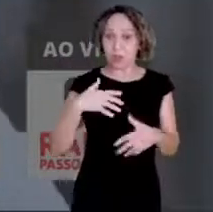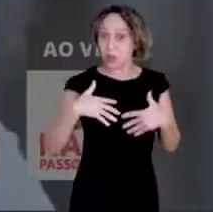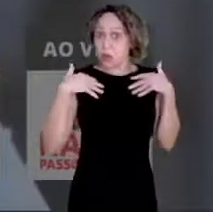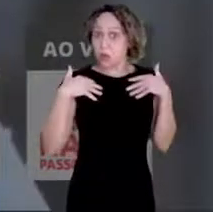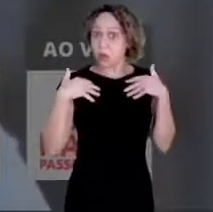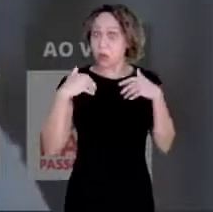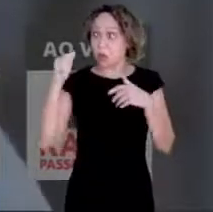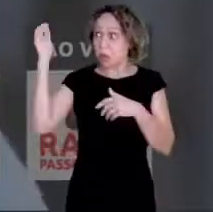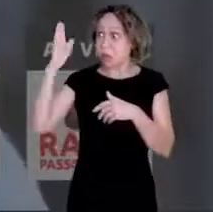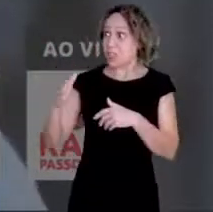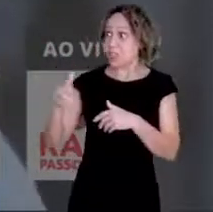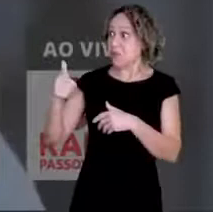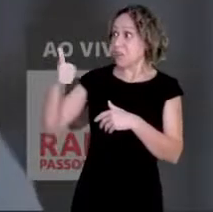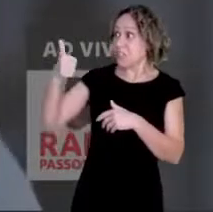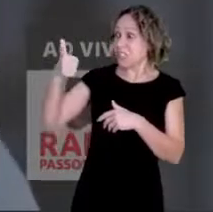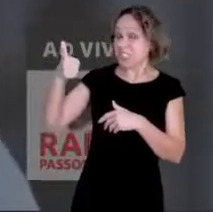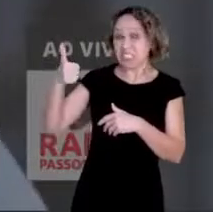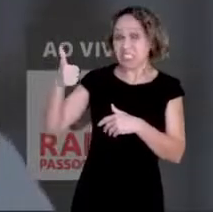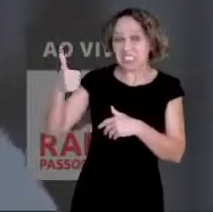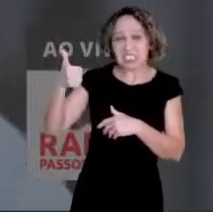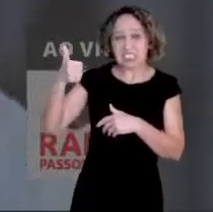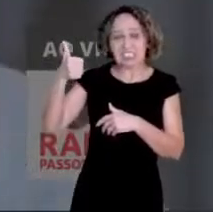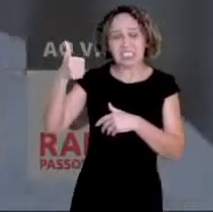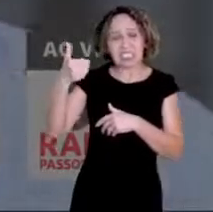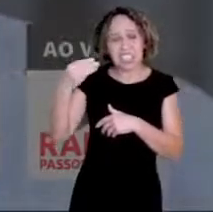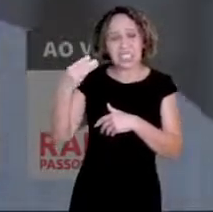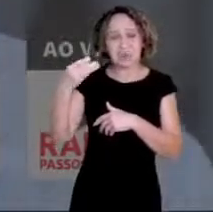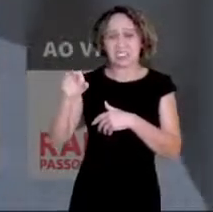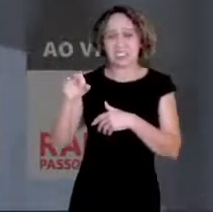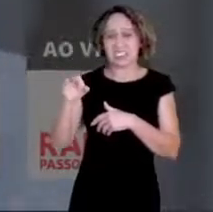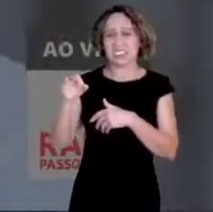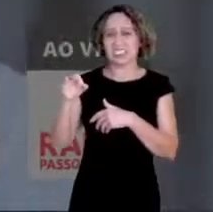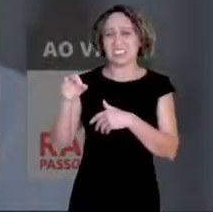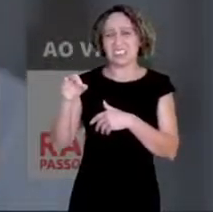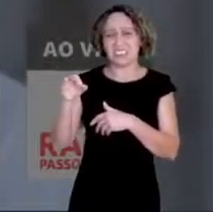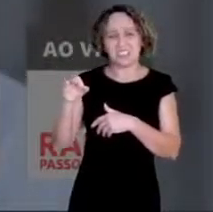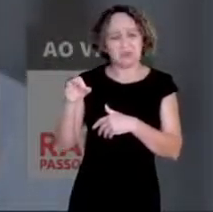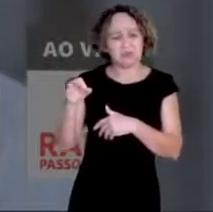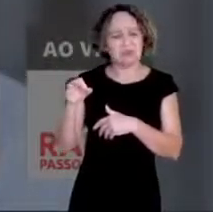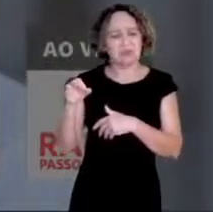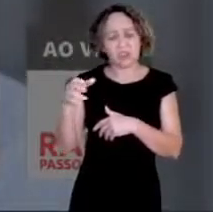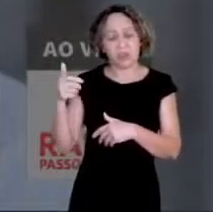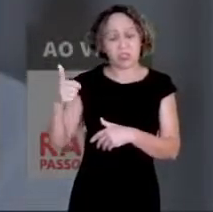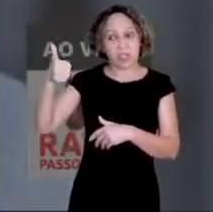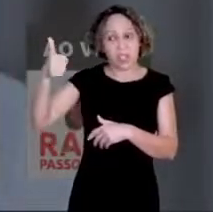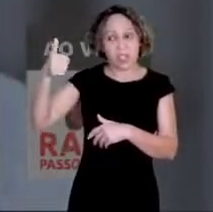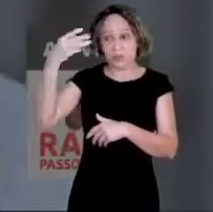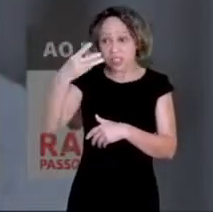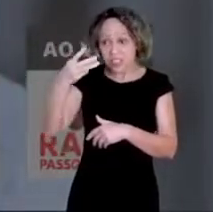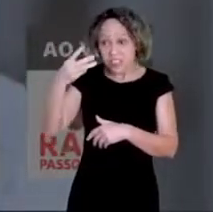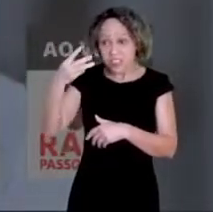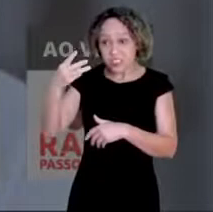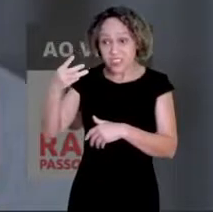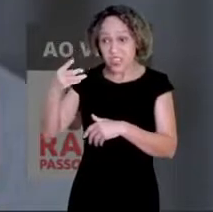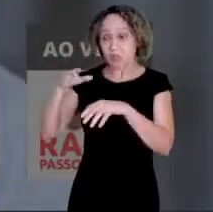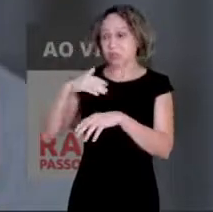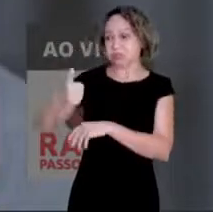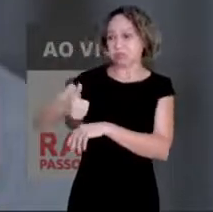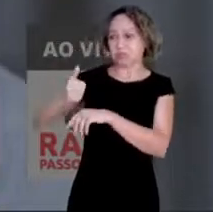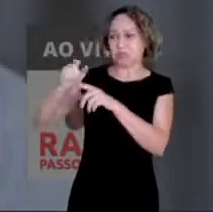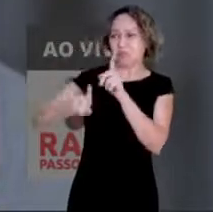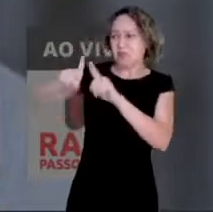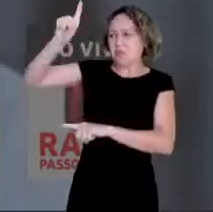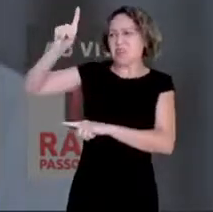os governos. E por isso eu defendo, Juarez, uma participação efetiva, sabe, entre o governo